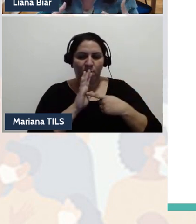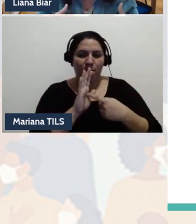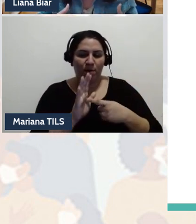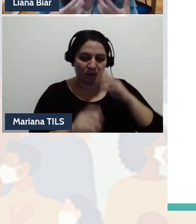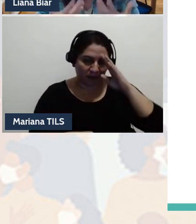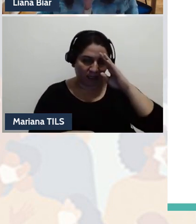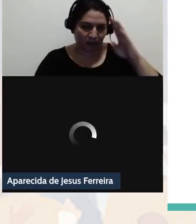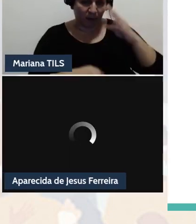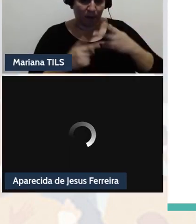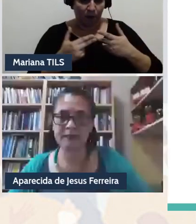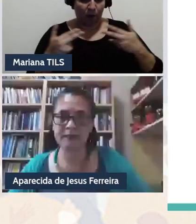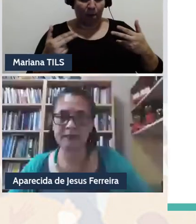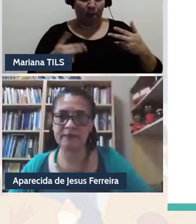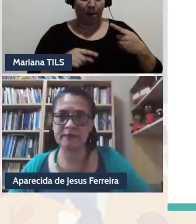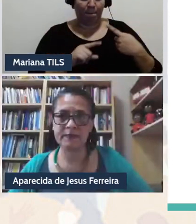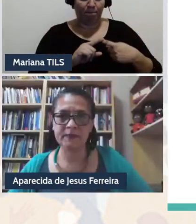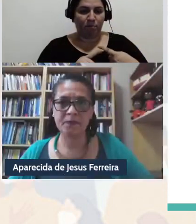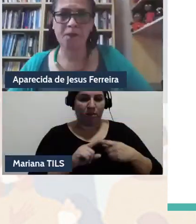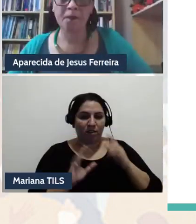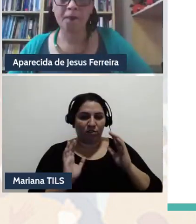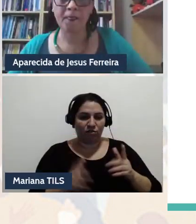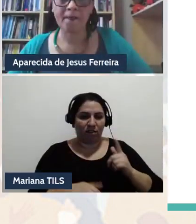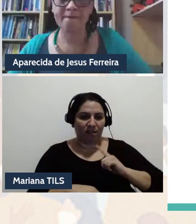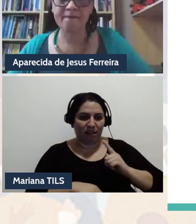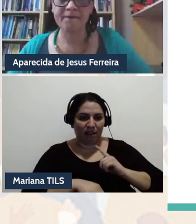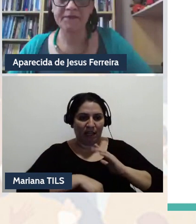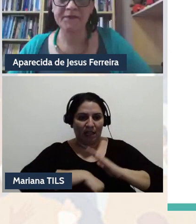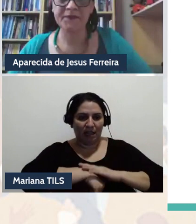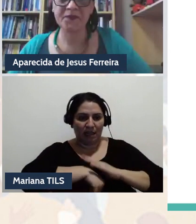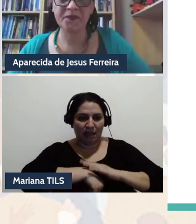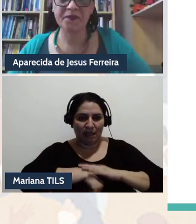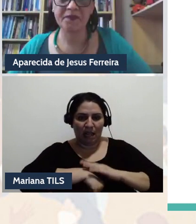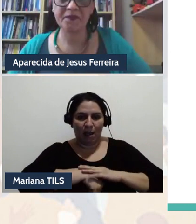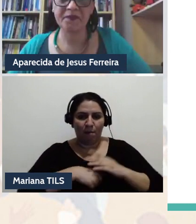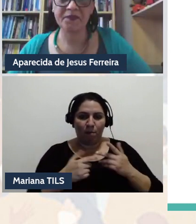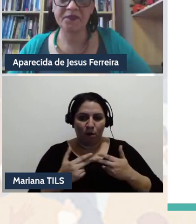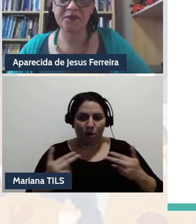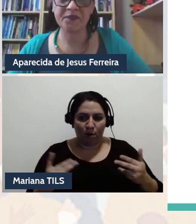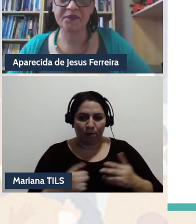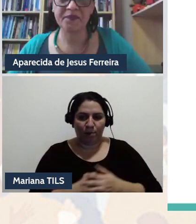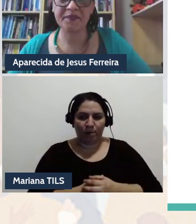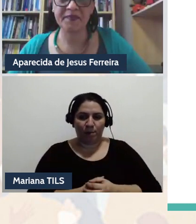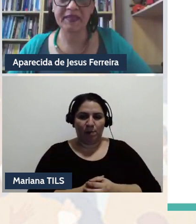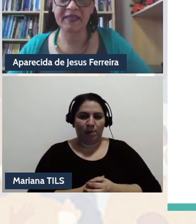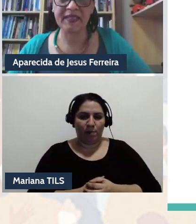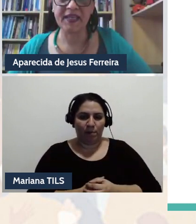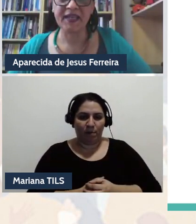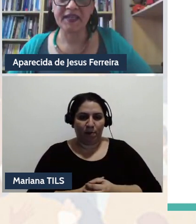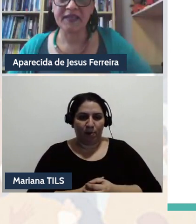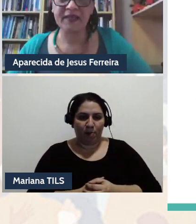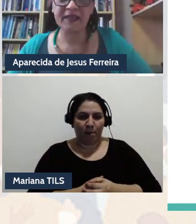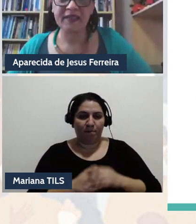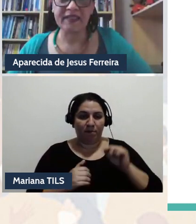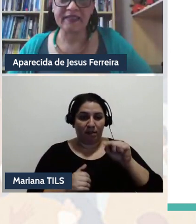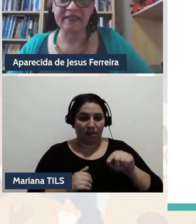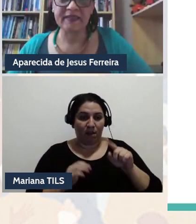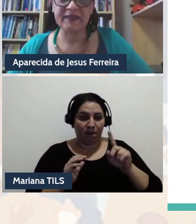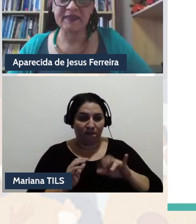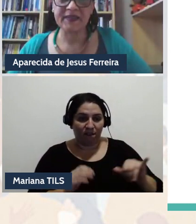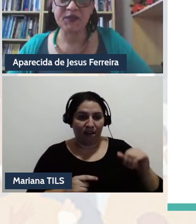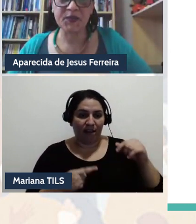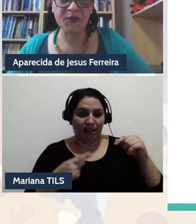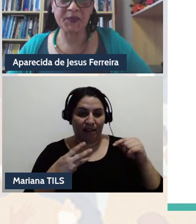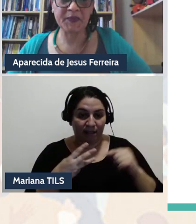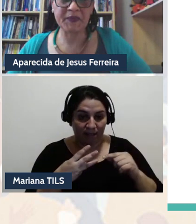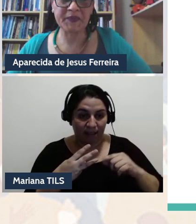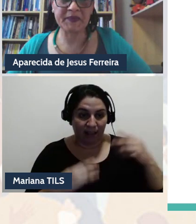especialmente porque ela me explica muito didaticamente como é que era a rotina dela. Aqui, nessa terceira, a